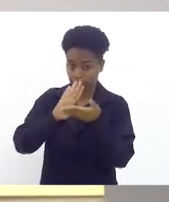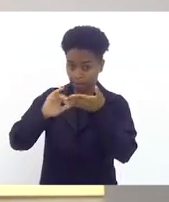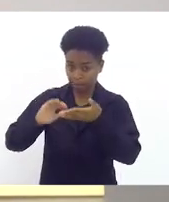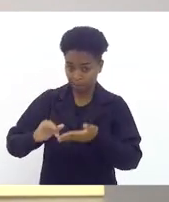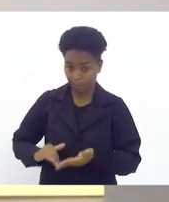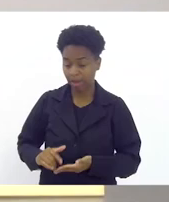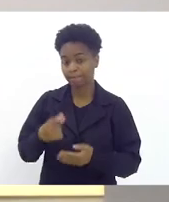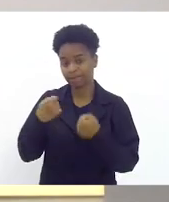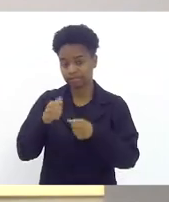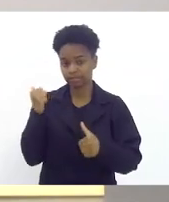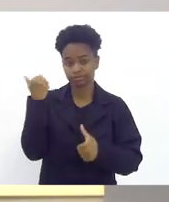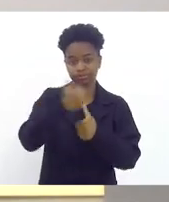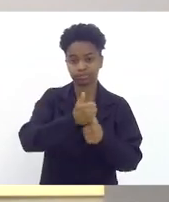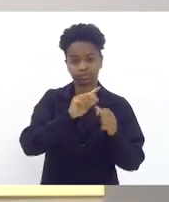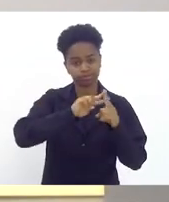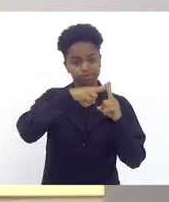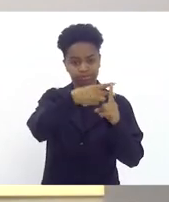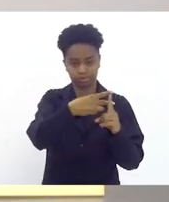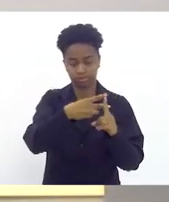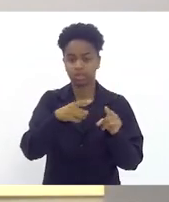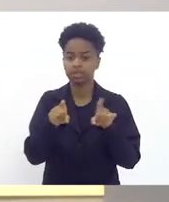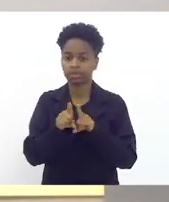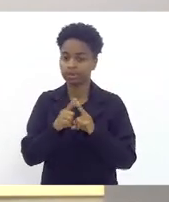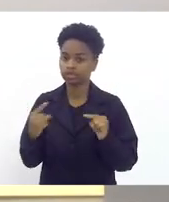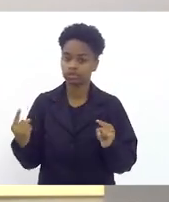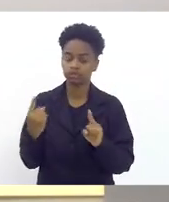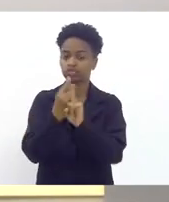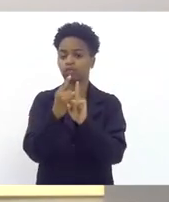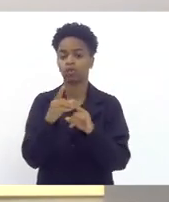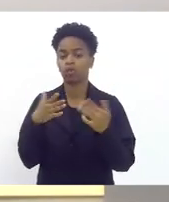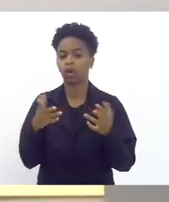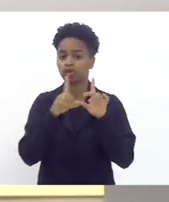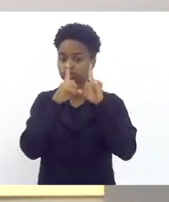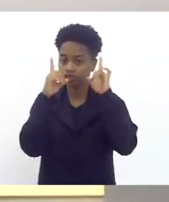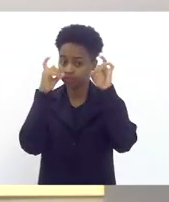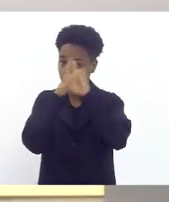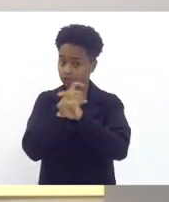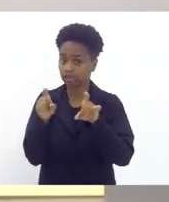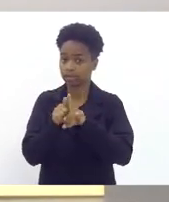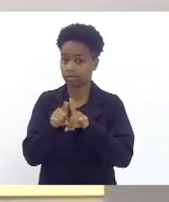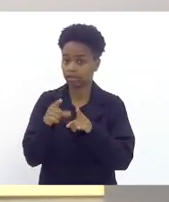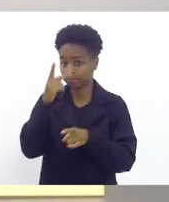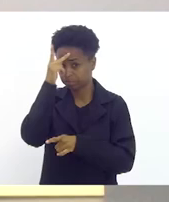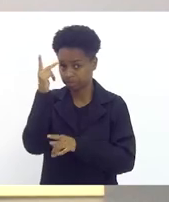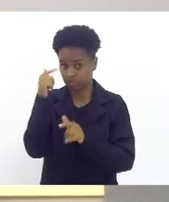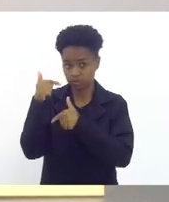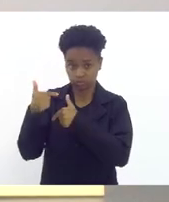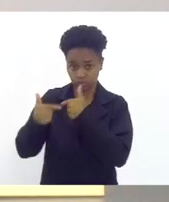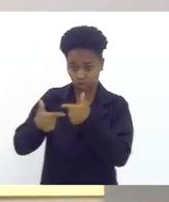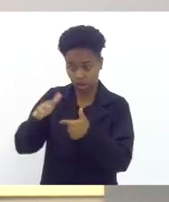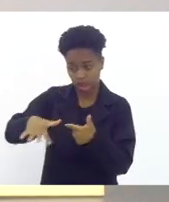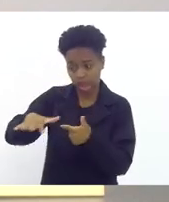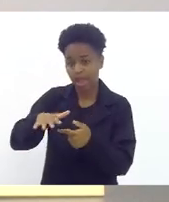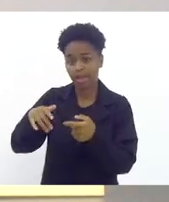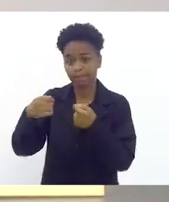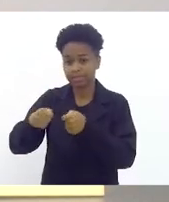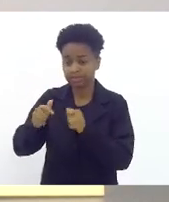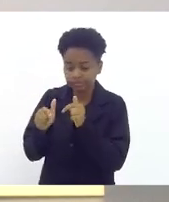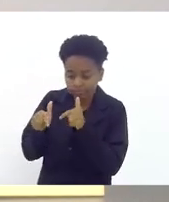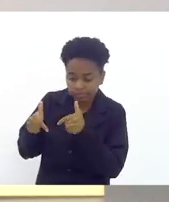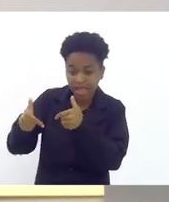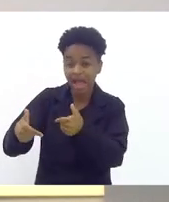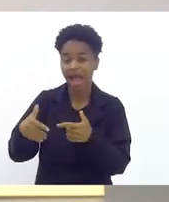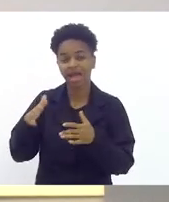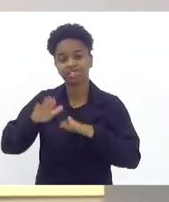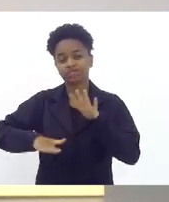mínima e maior e uma vez identificando também a dificuldade dos empreendedores executar restauração que muitas vezes não é a